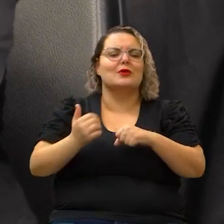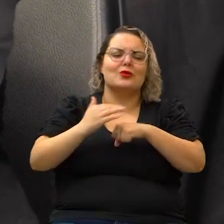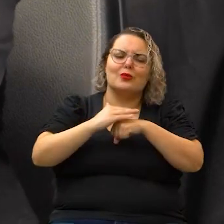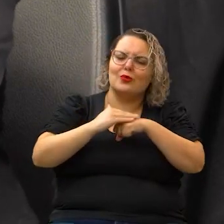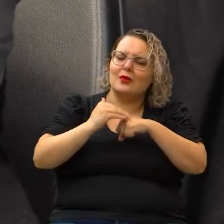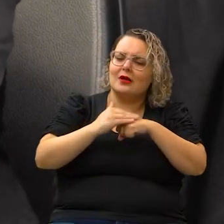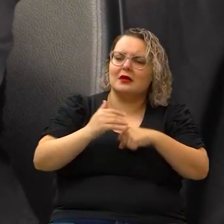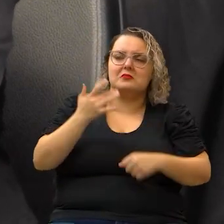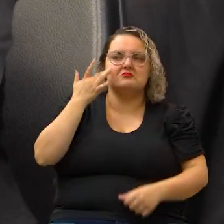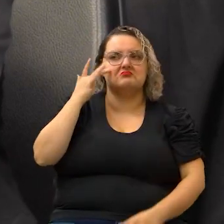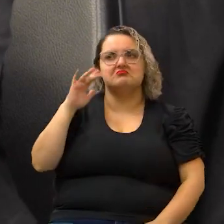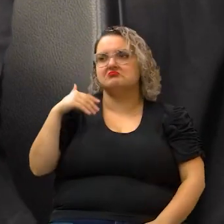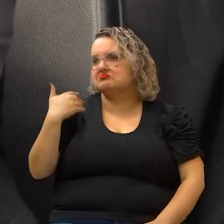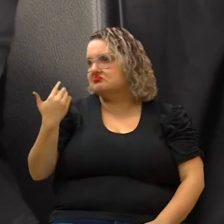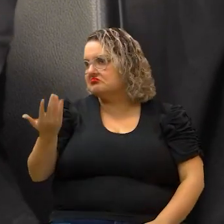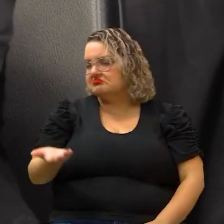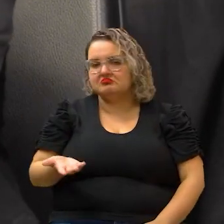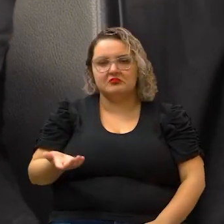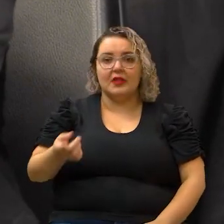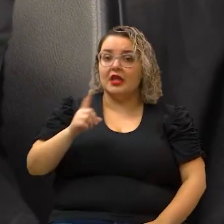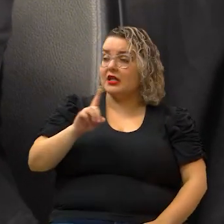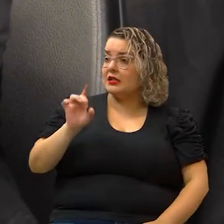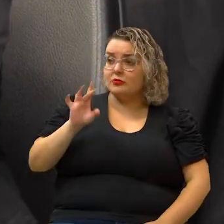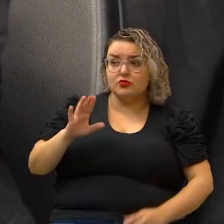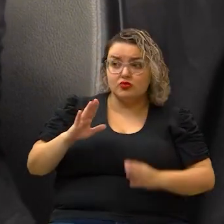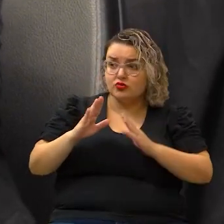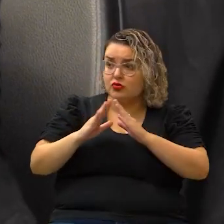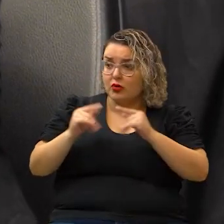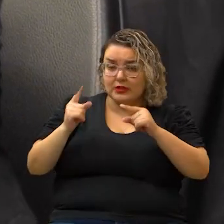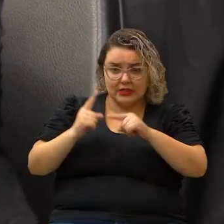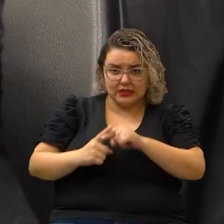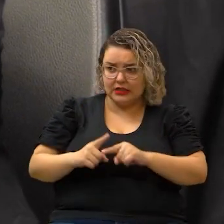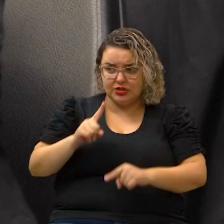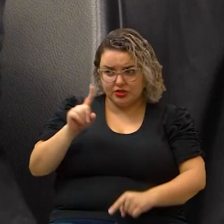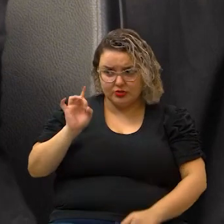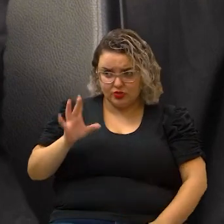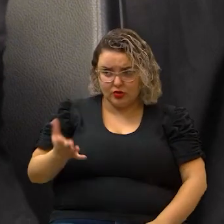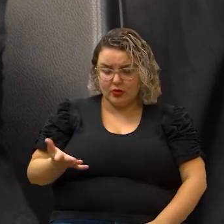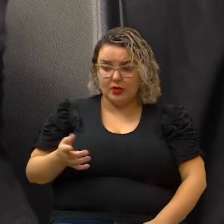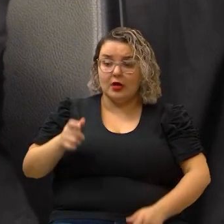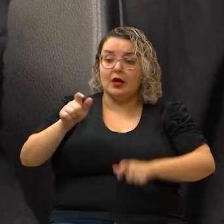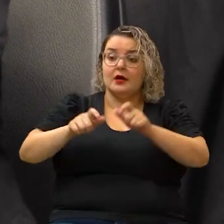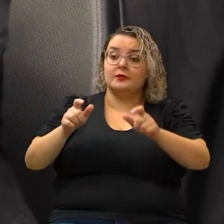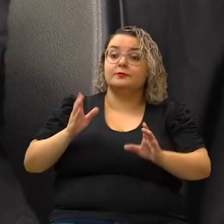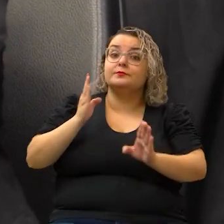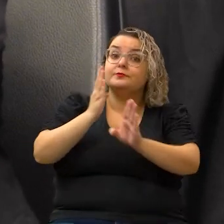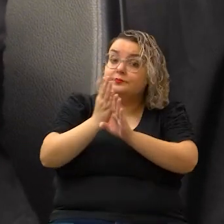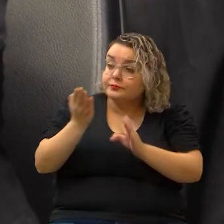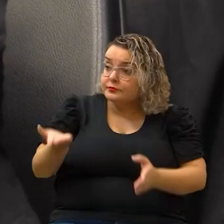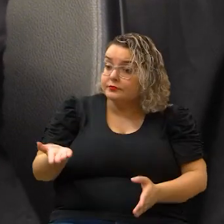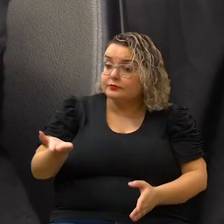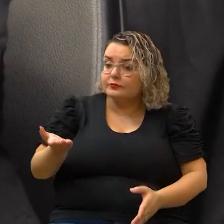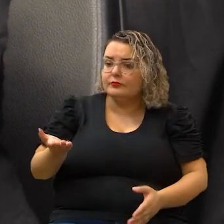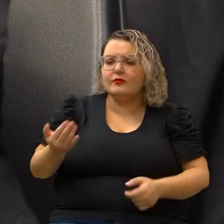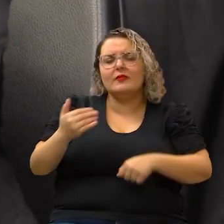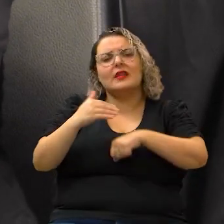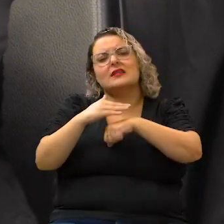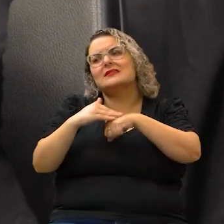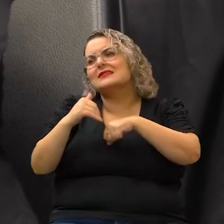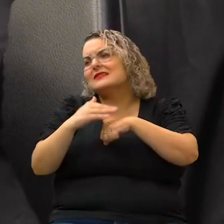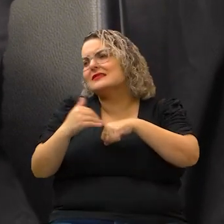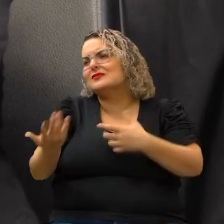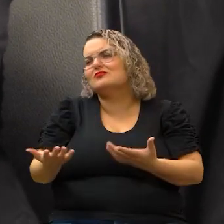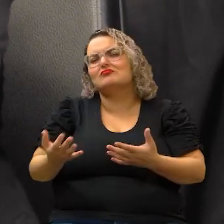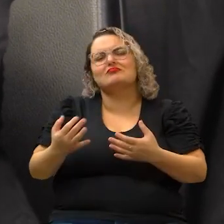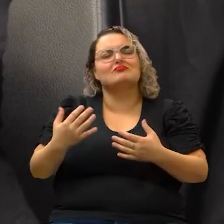receberam com tanto carinho. Eu nem imaginava, e não é só o povo da igreja, isso que é bacana. As pessoas me encontram e elas são